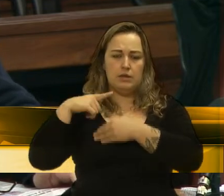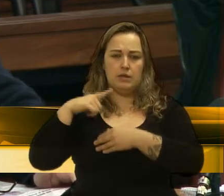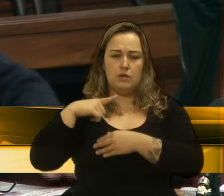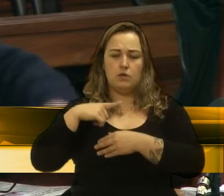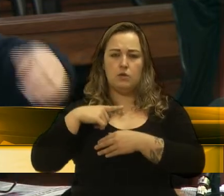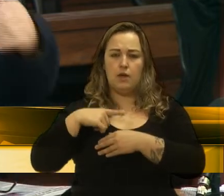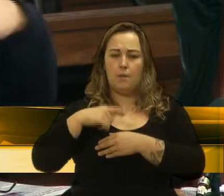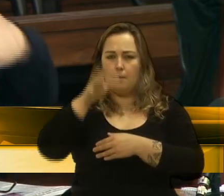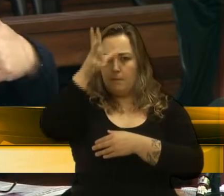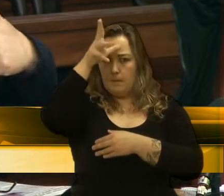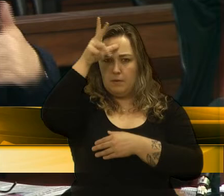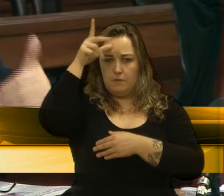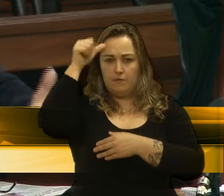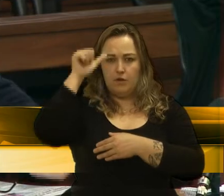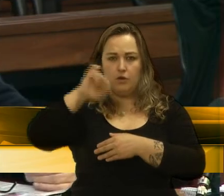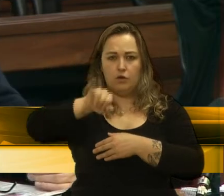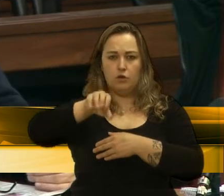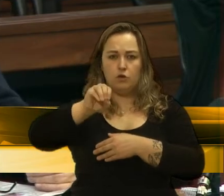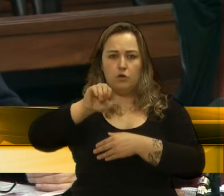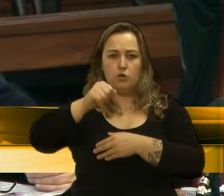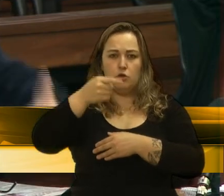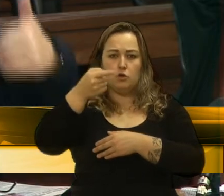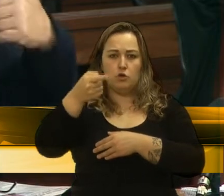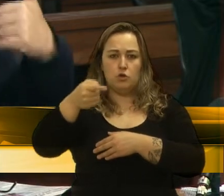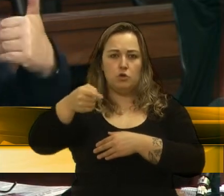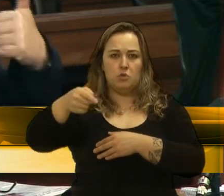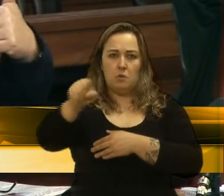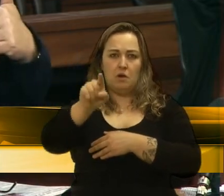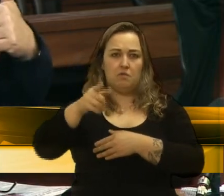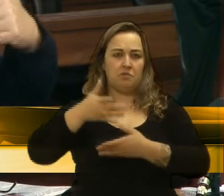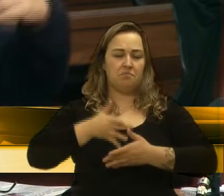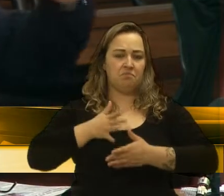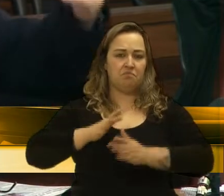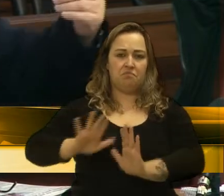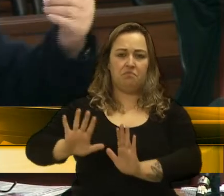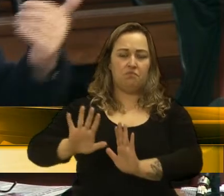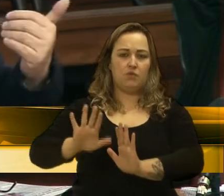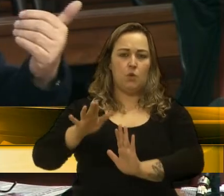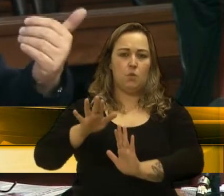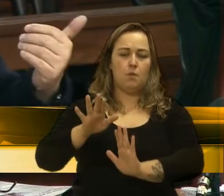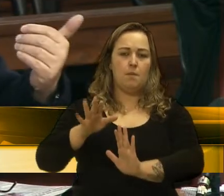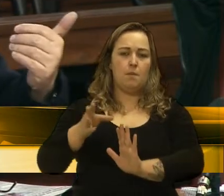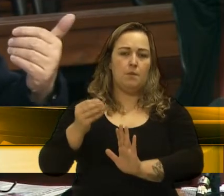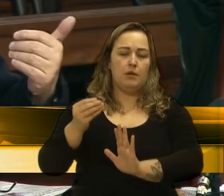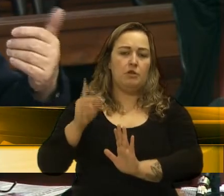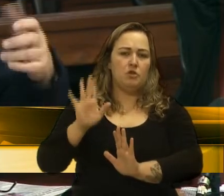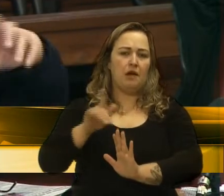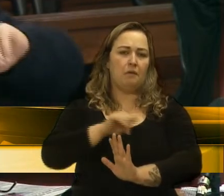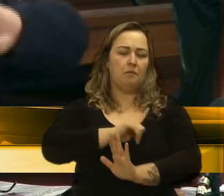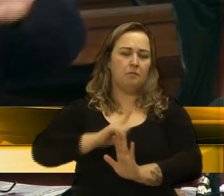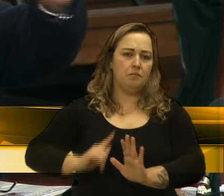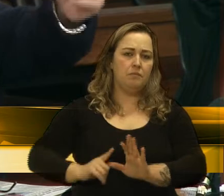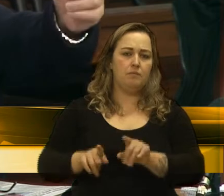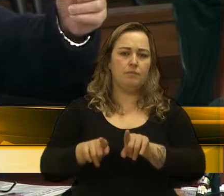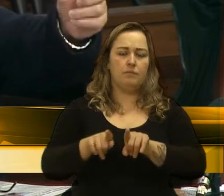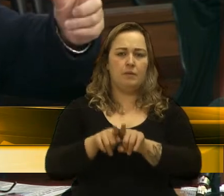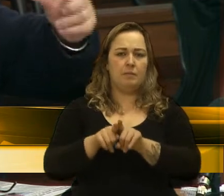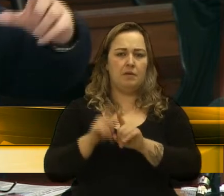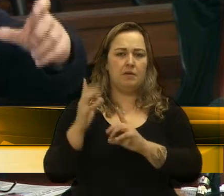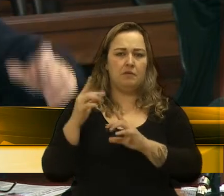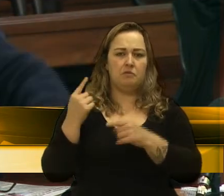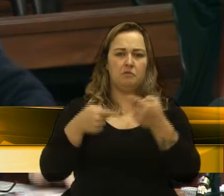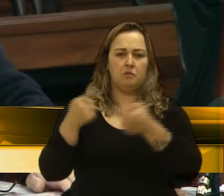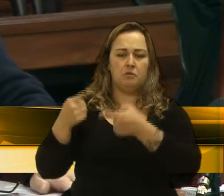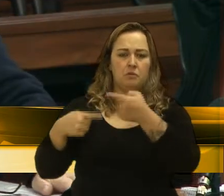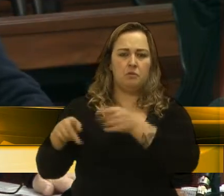Castelo, que era um desafeto da família Sarney. Já tinha sido aliado, até governador já tinha sido, né? E aí brigou com a família